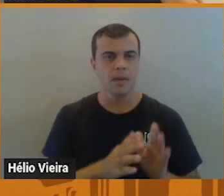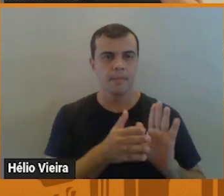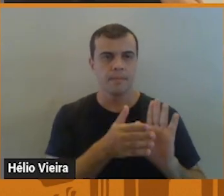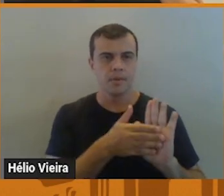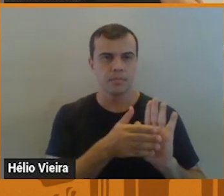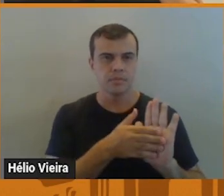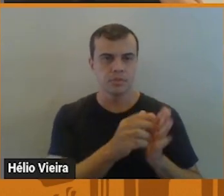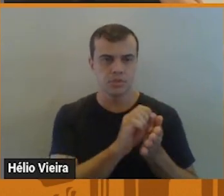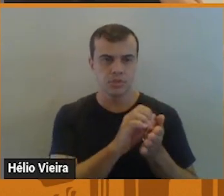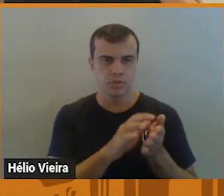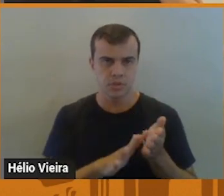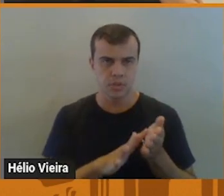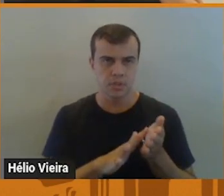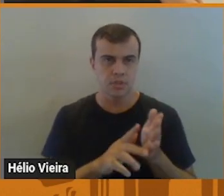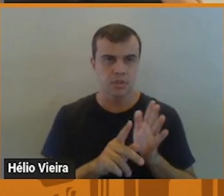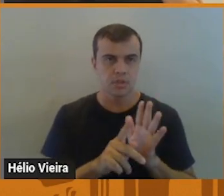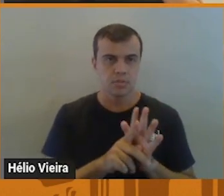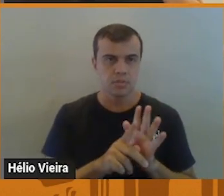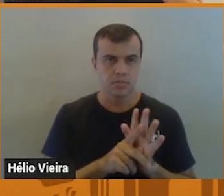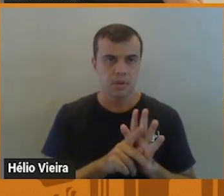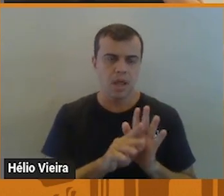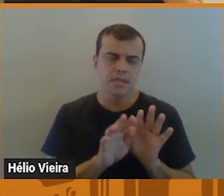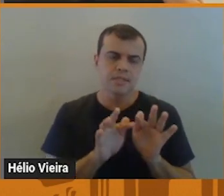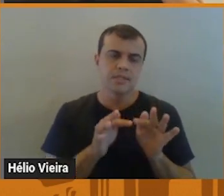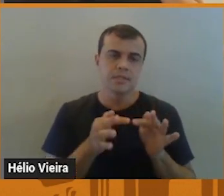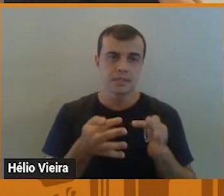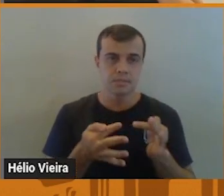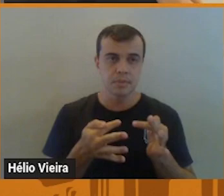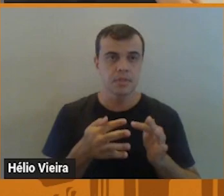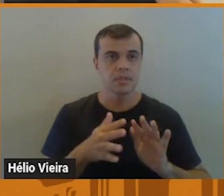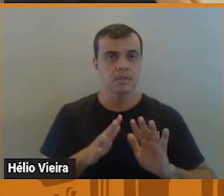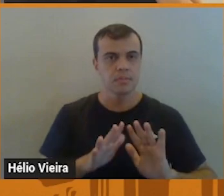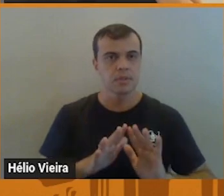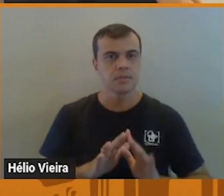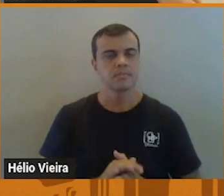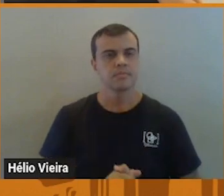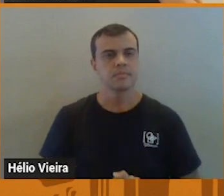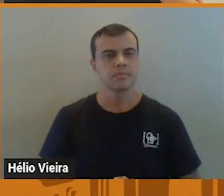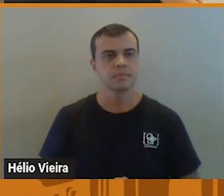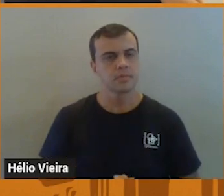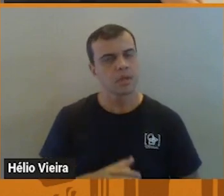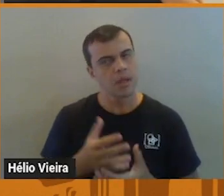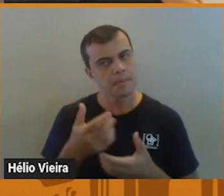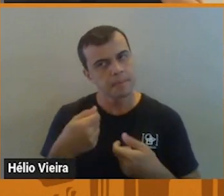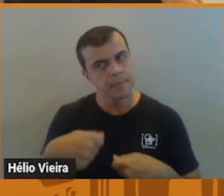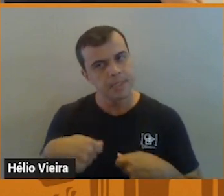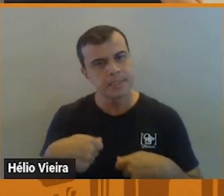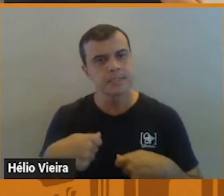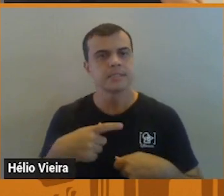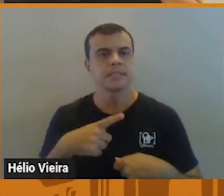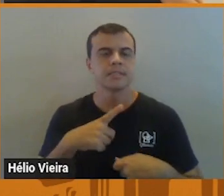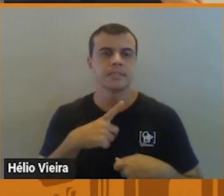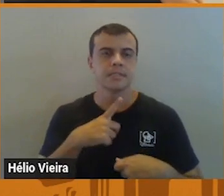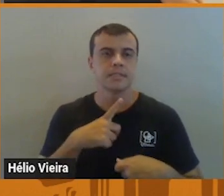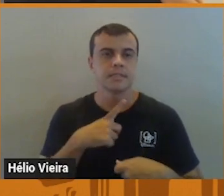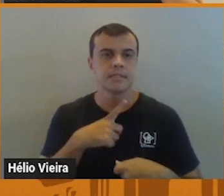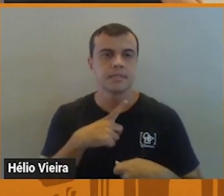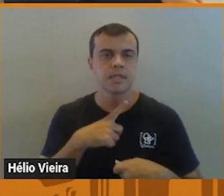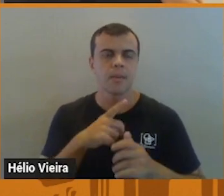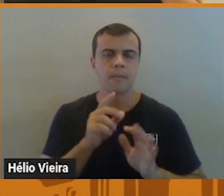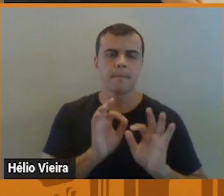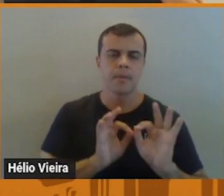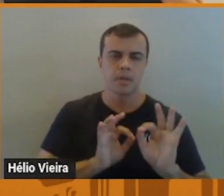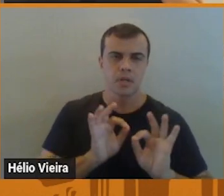de atividade é uma proposta que é simples, mas que requer um